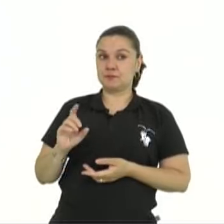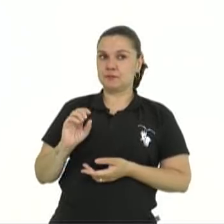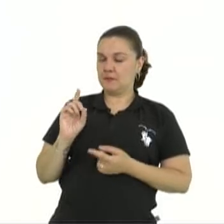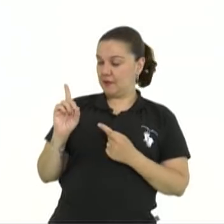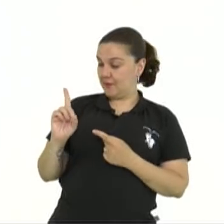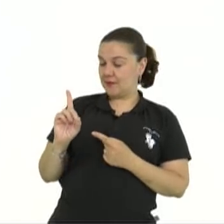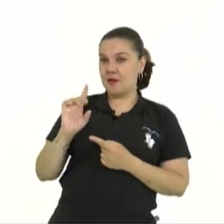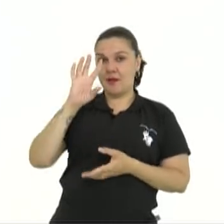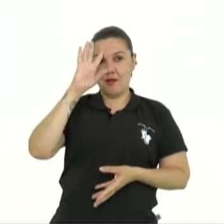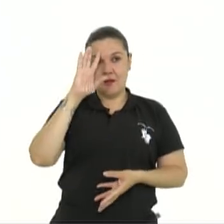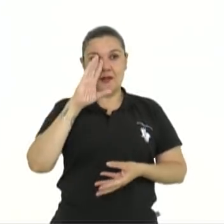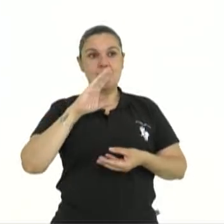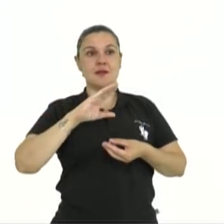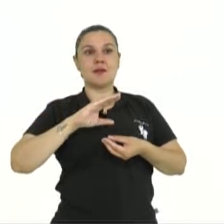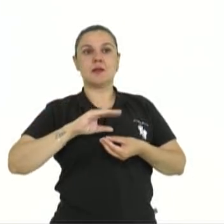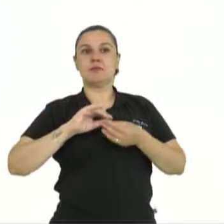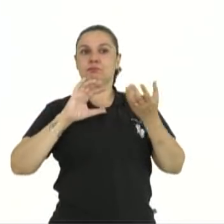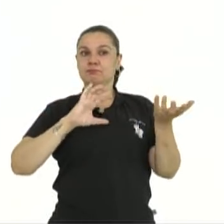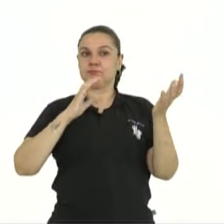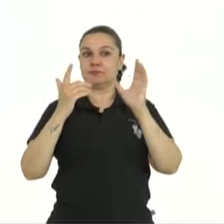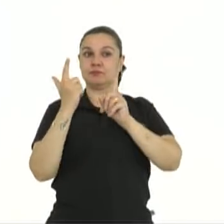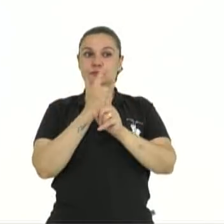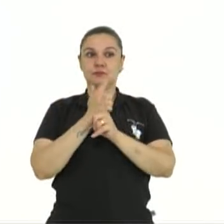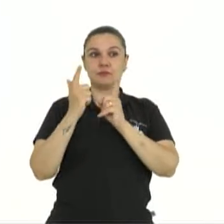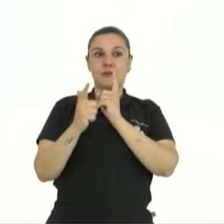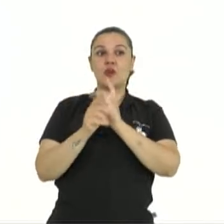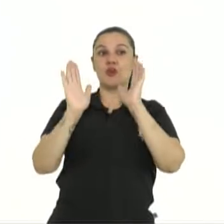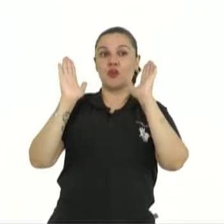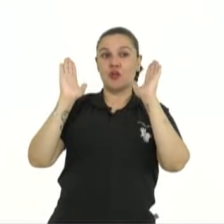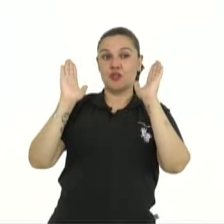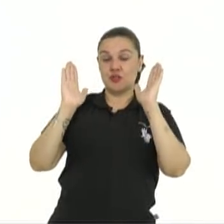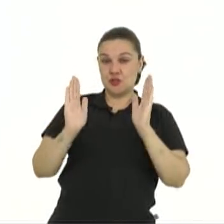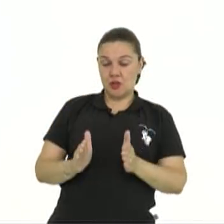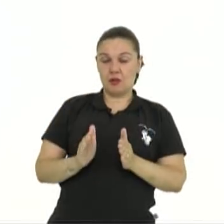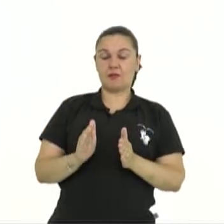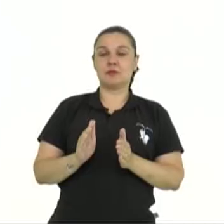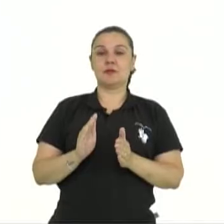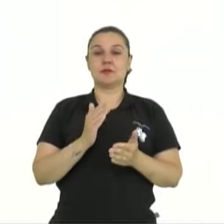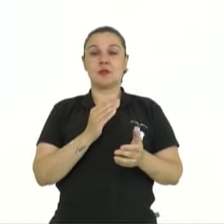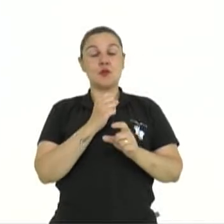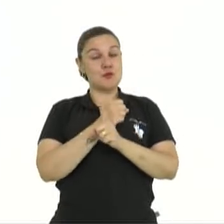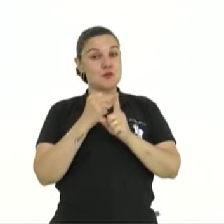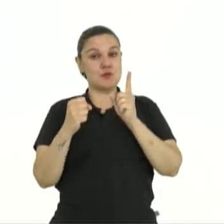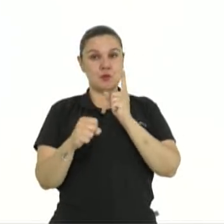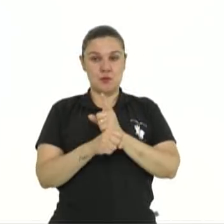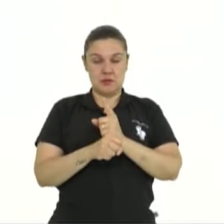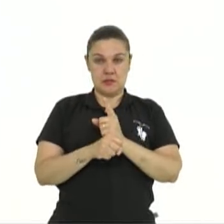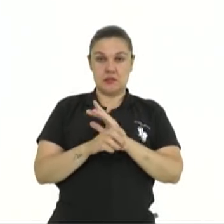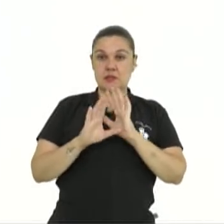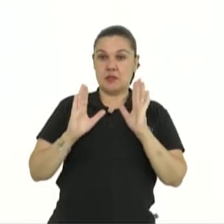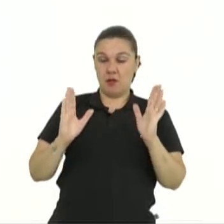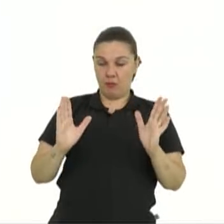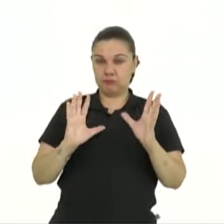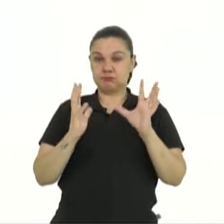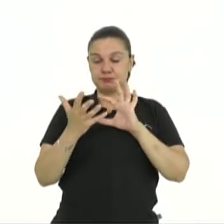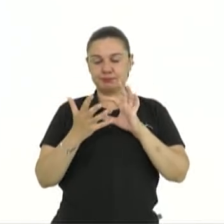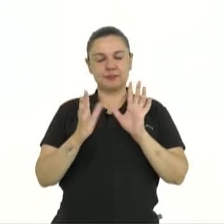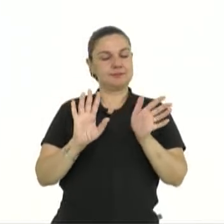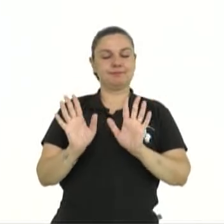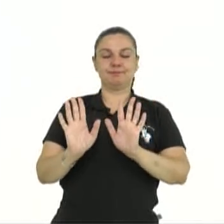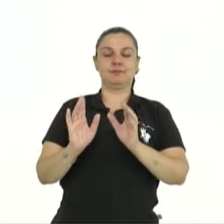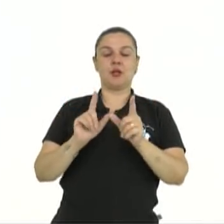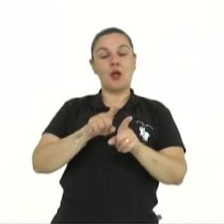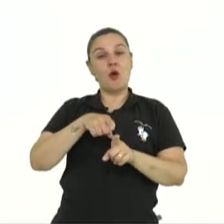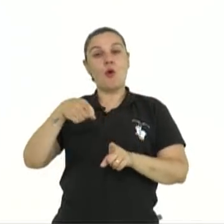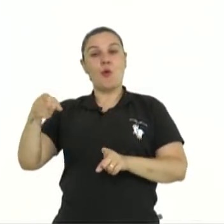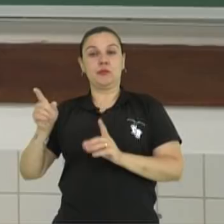Ou alternativa D, compreende fenômenos geográficos. Já os sociais, o fenômeno social, está fora